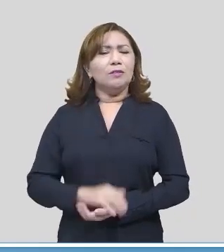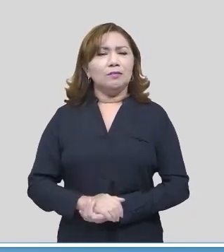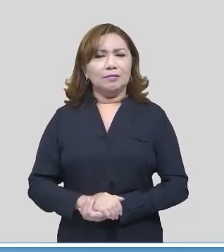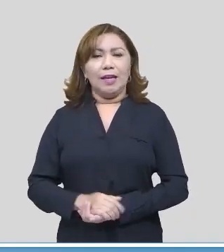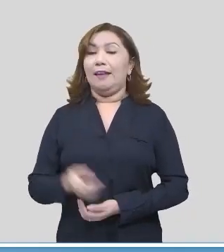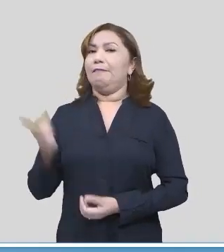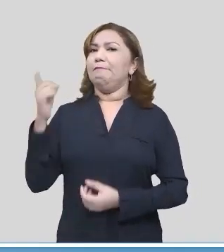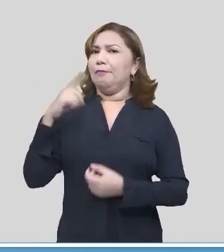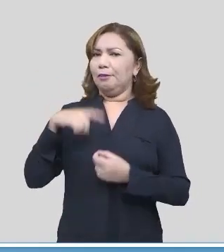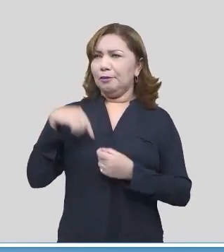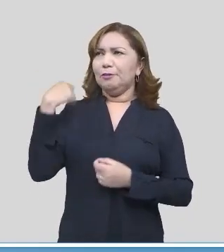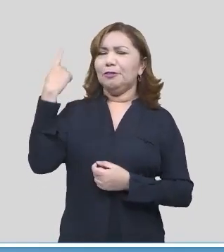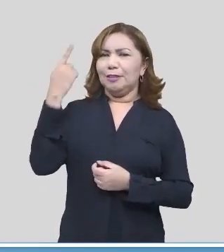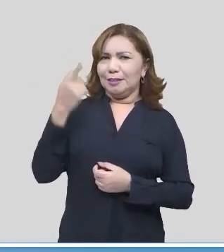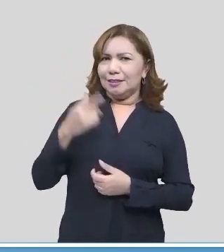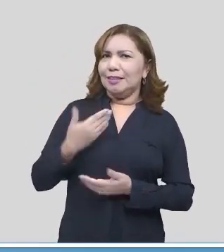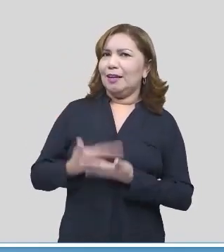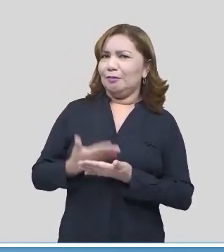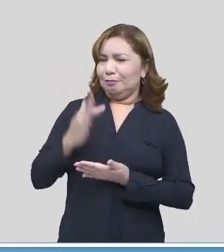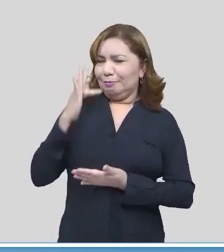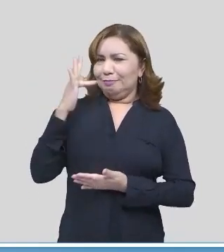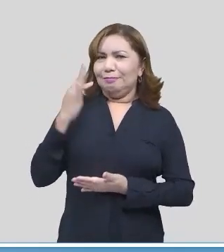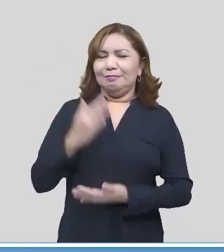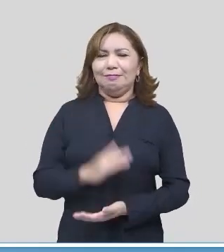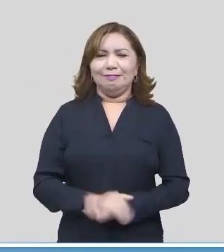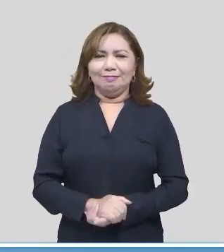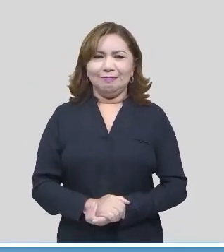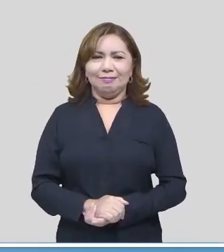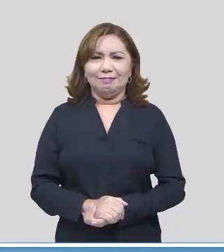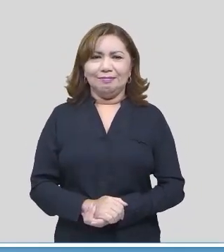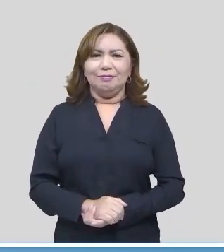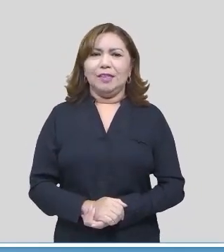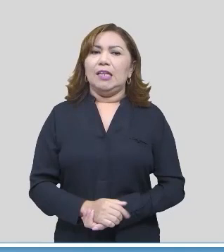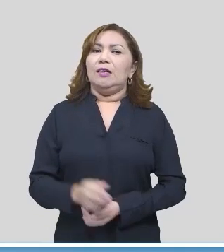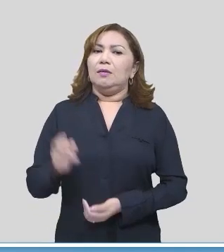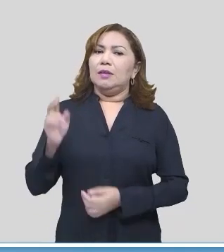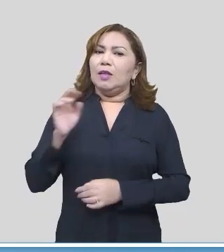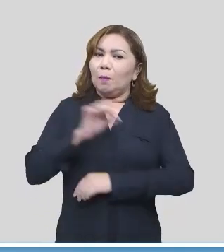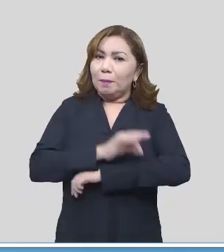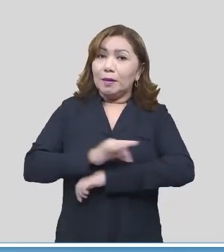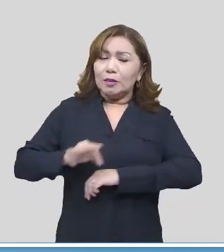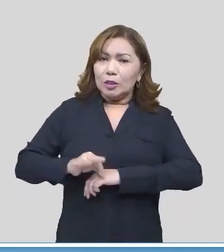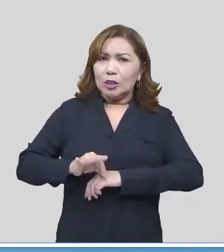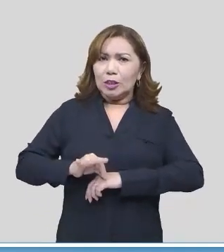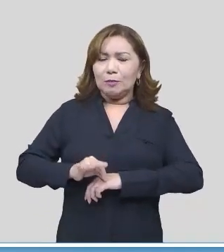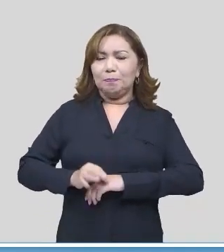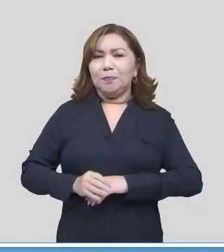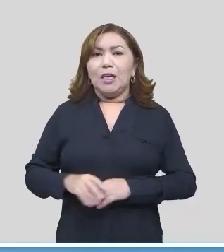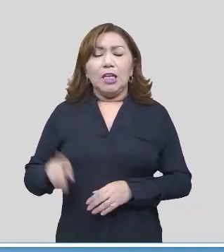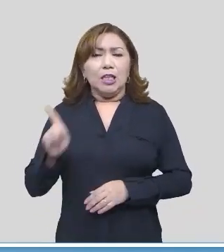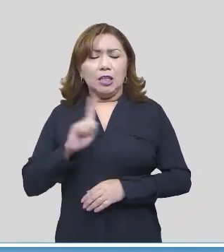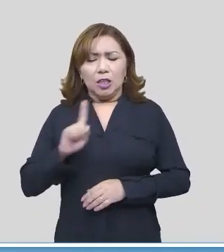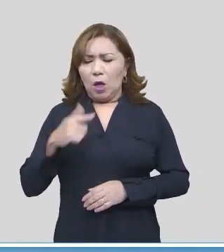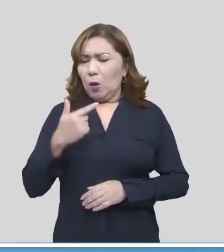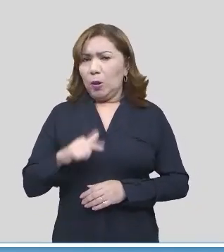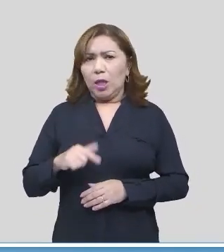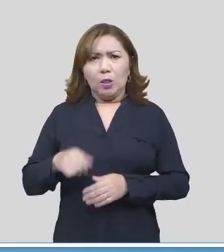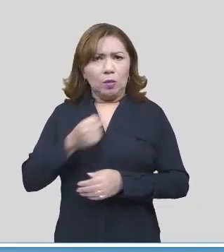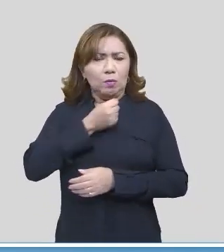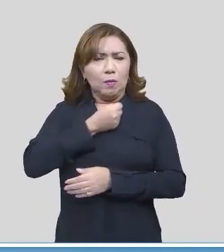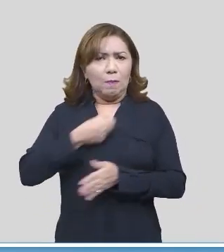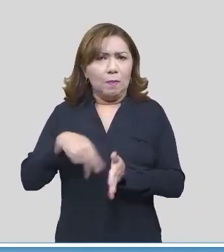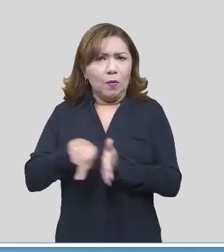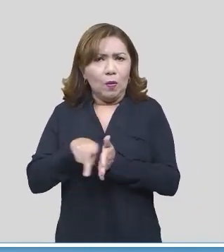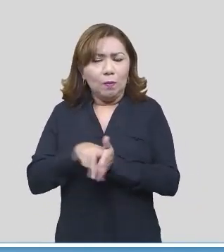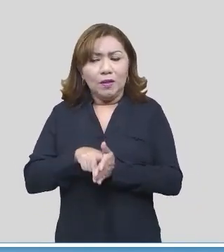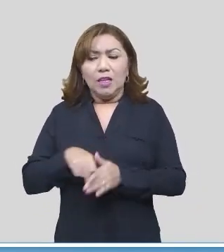aulas também. Entenderam sobre as medidas convencionais e as não convencionais, as padronizadas